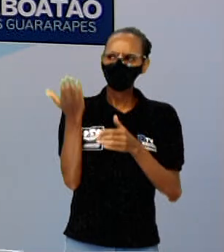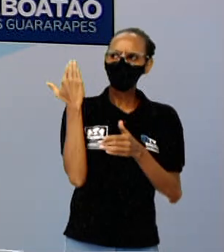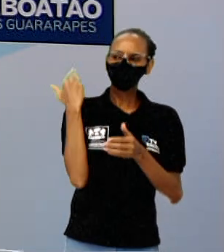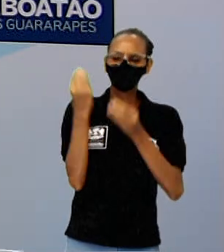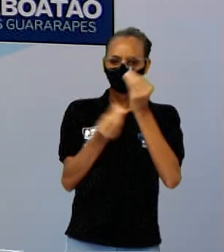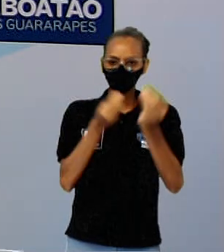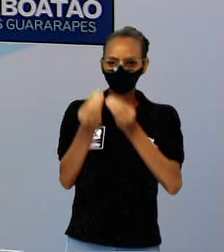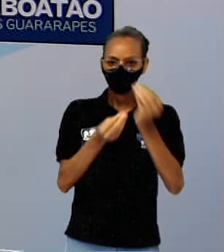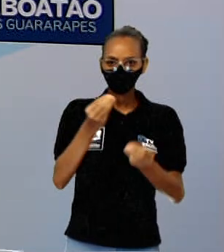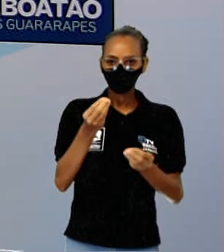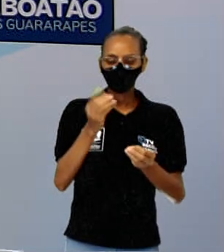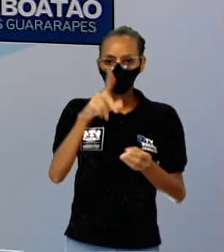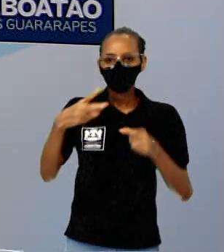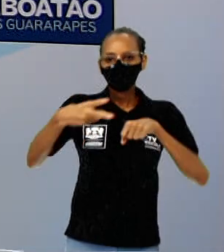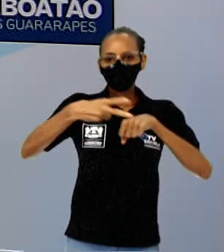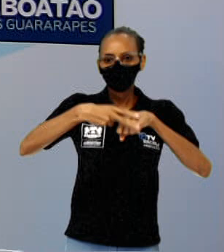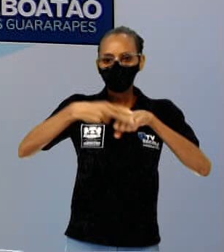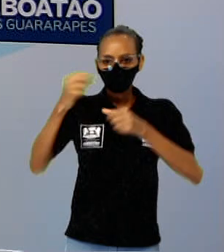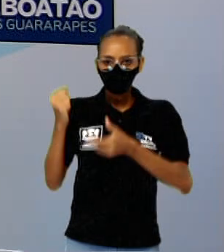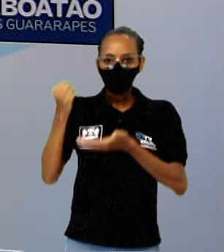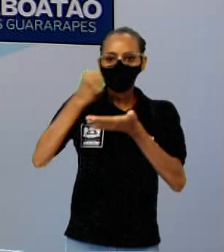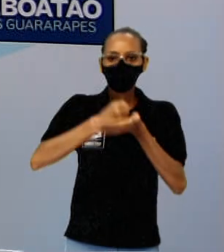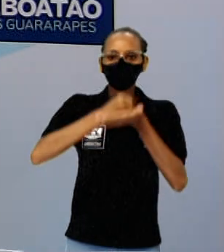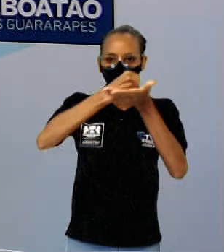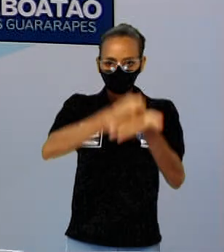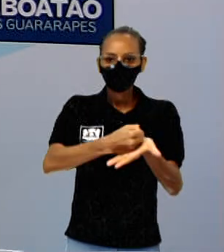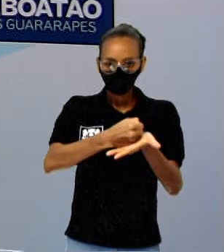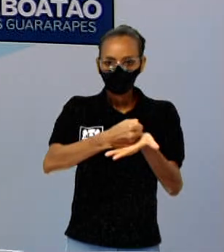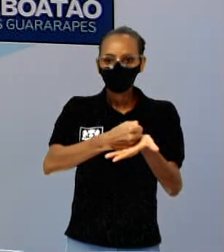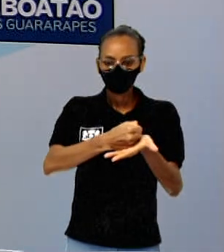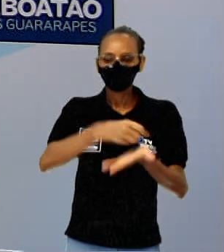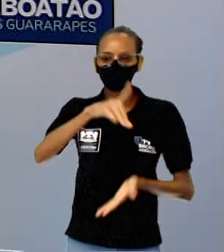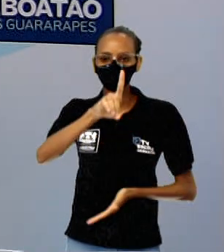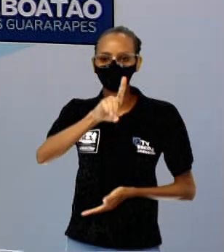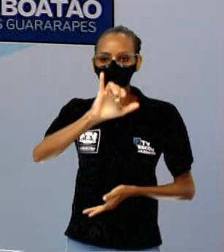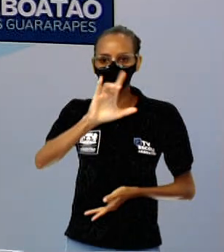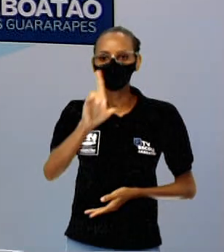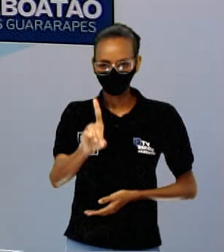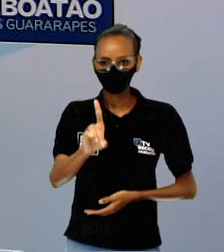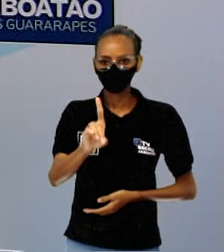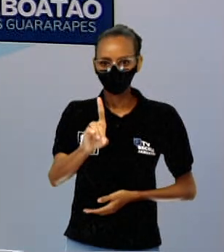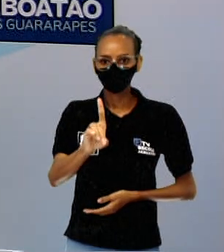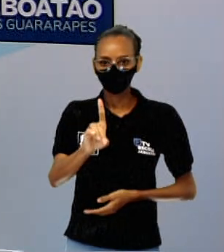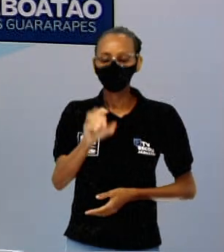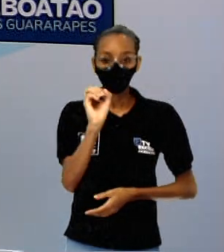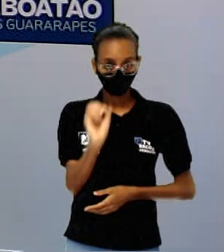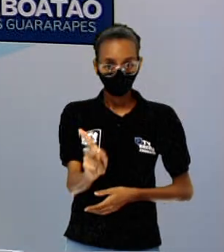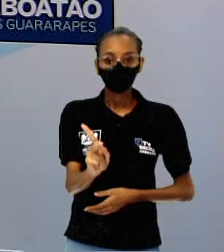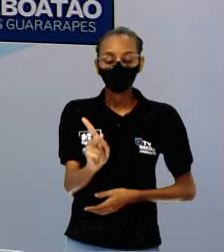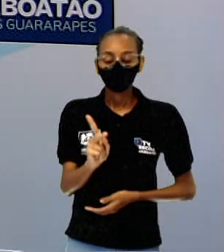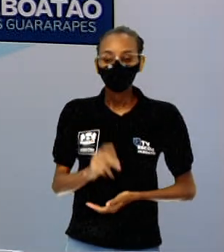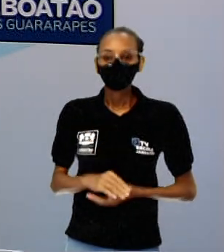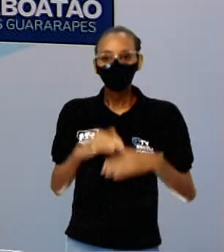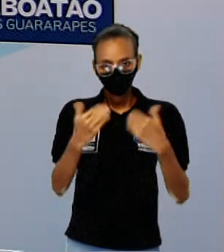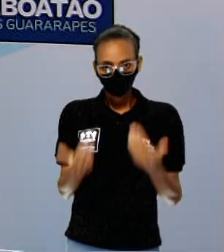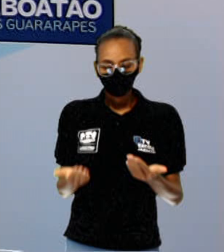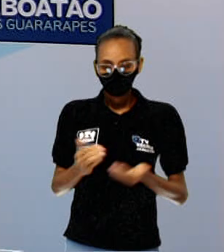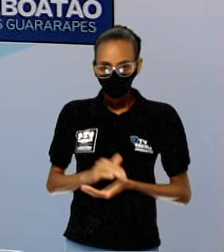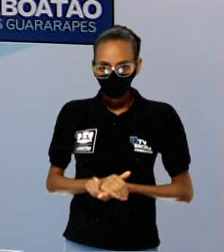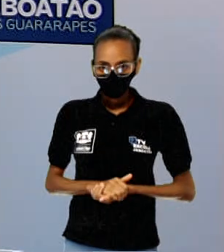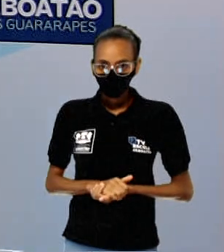você colocou o did, o verbo volta automaticamente para a sua forma original, tá ok? Então,